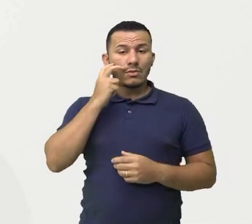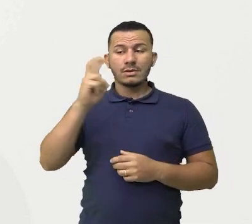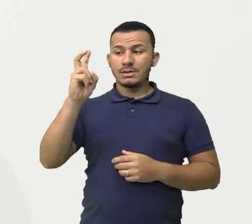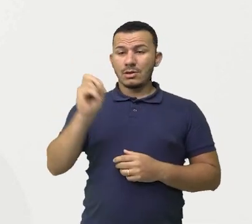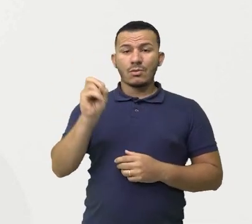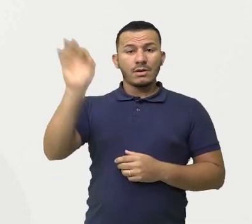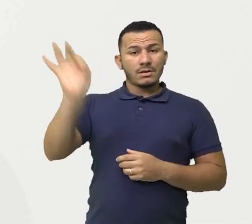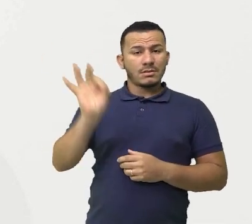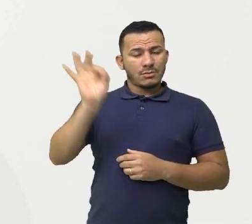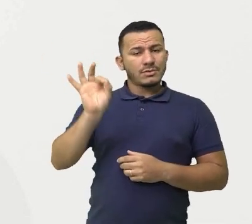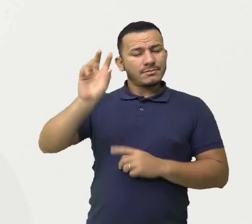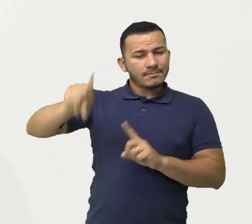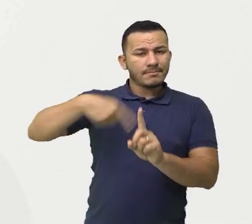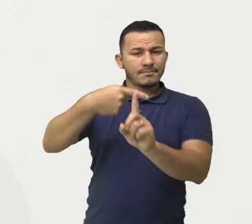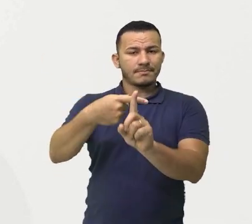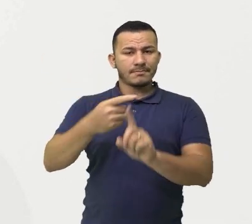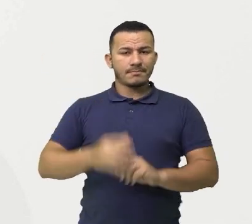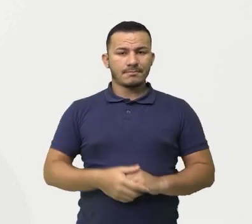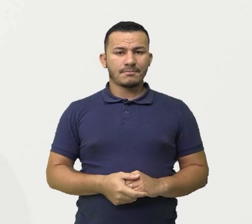50%